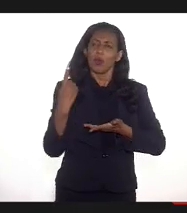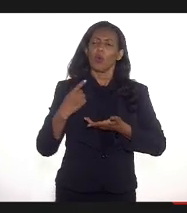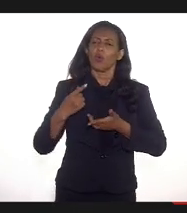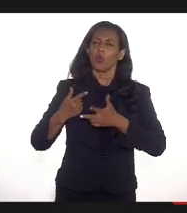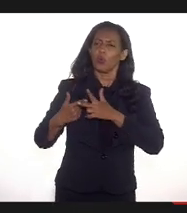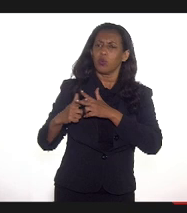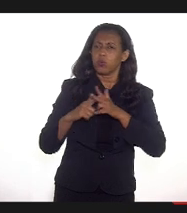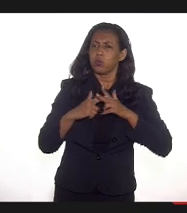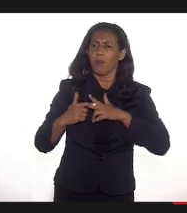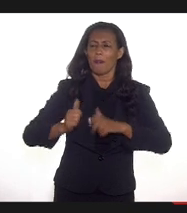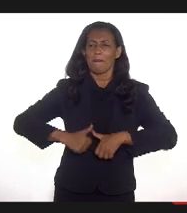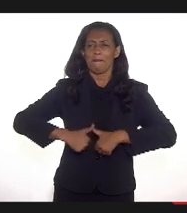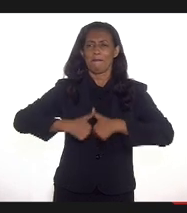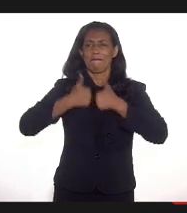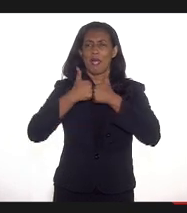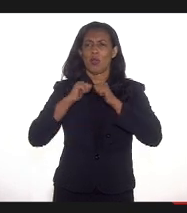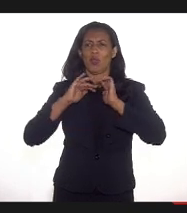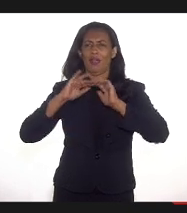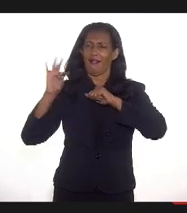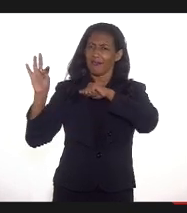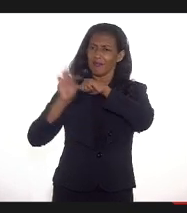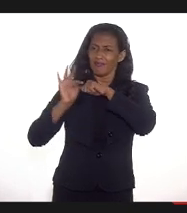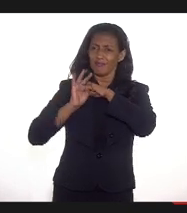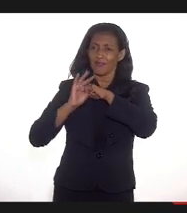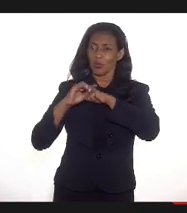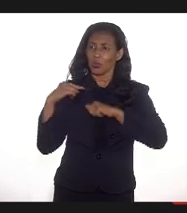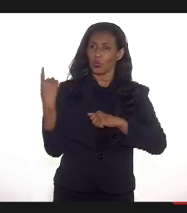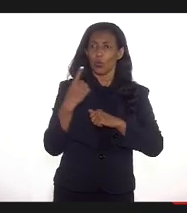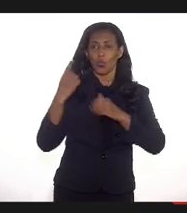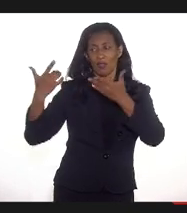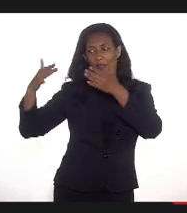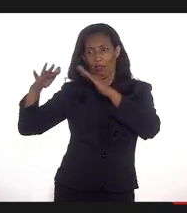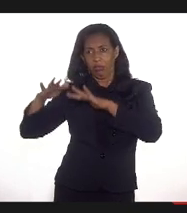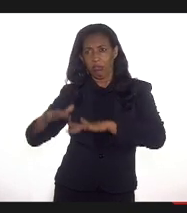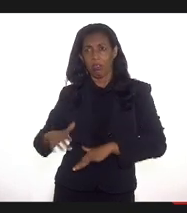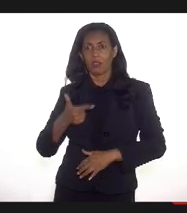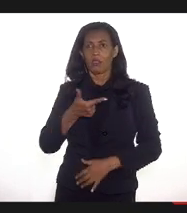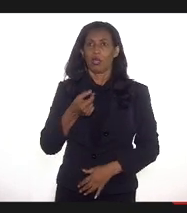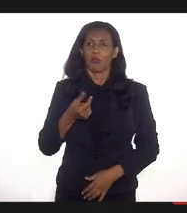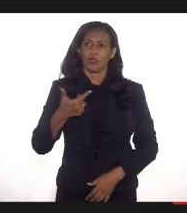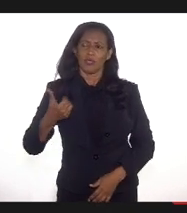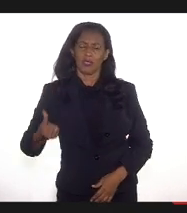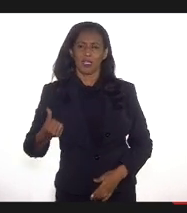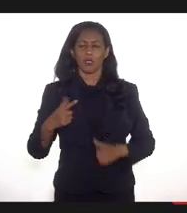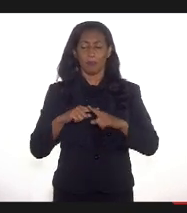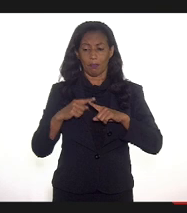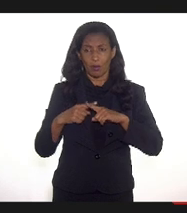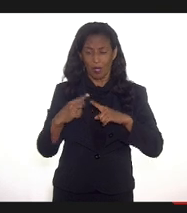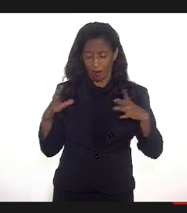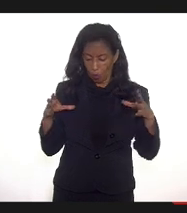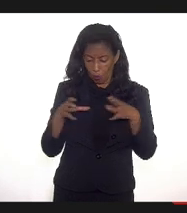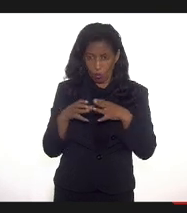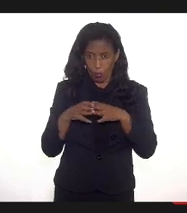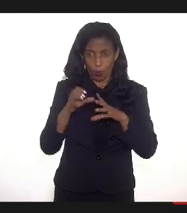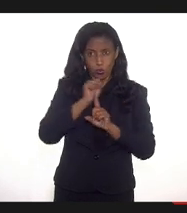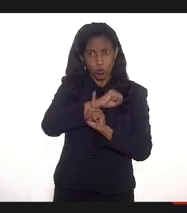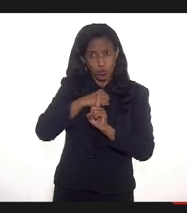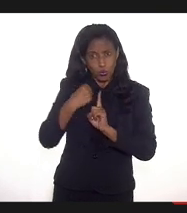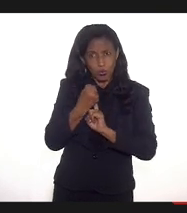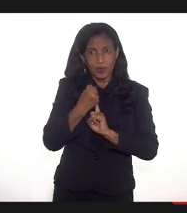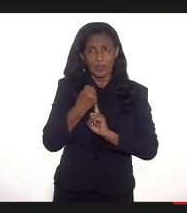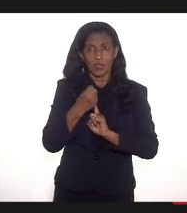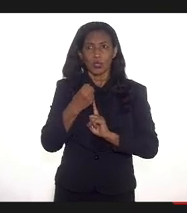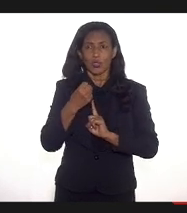infraestrutura da nossa rede, que vem se deteriorando desde 2016. Para que a comunidade, né, a sociedade,